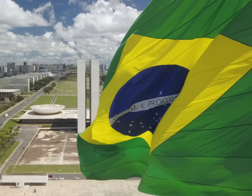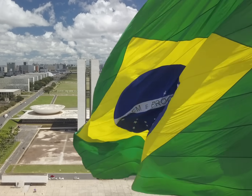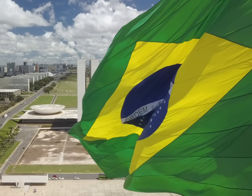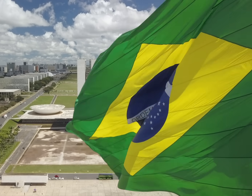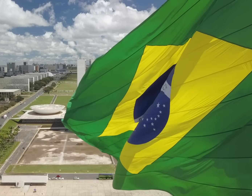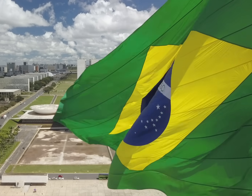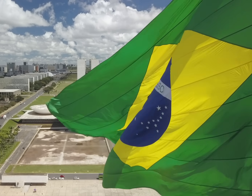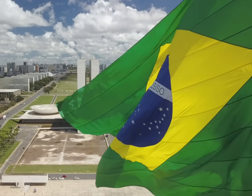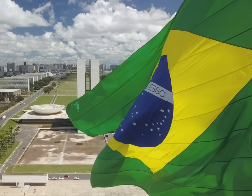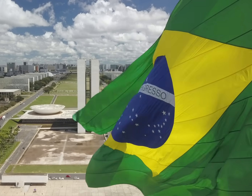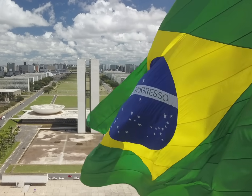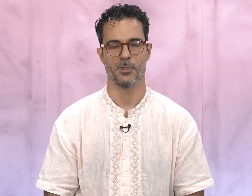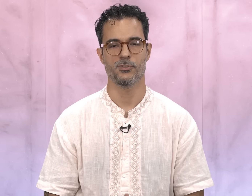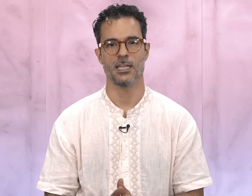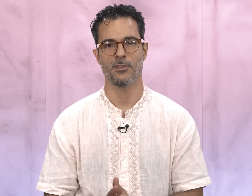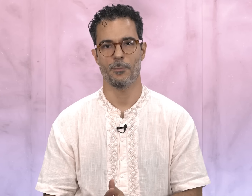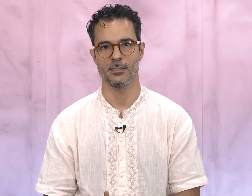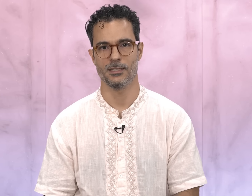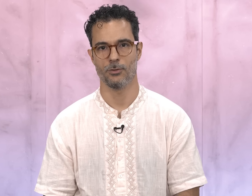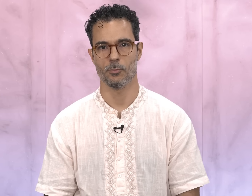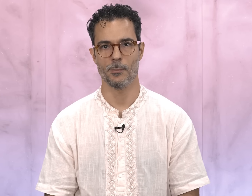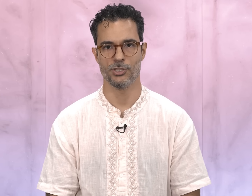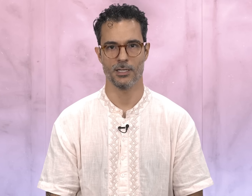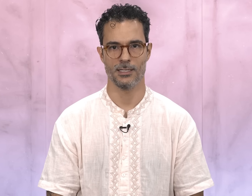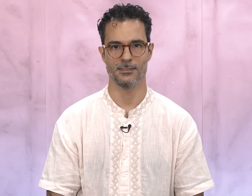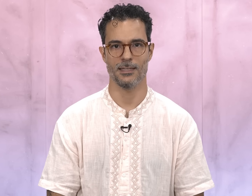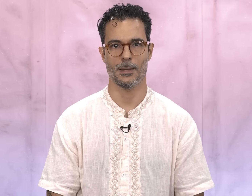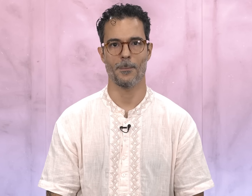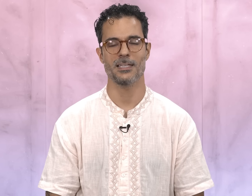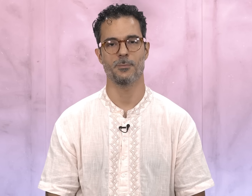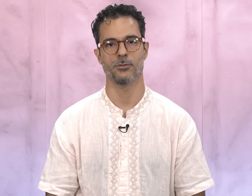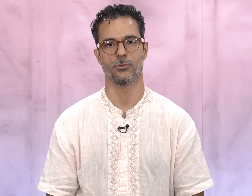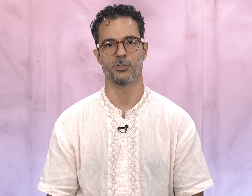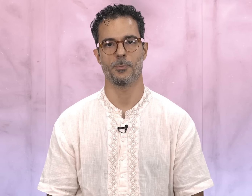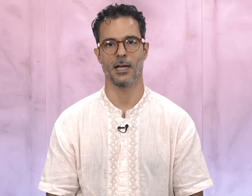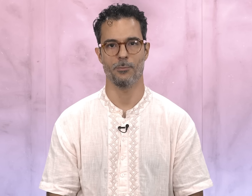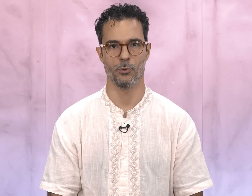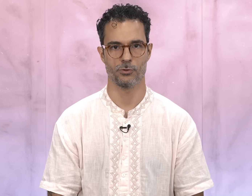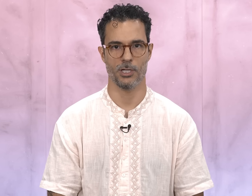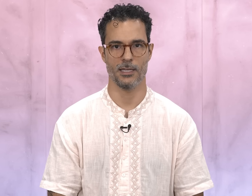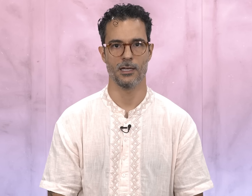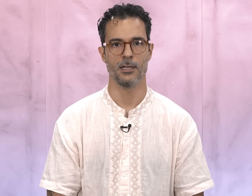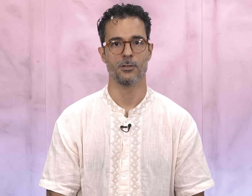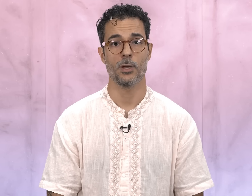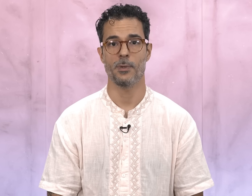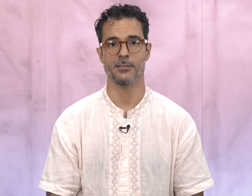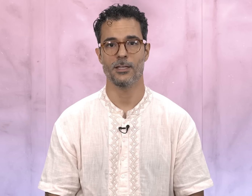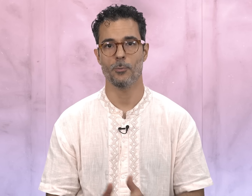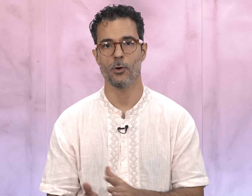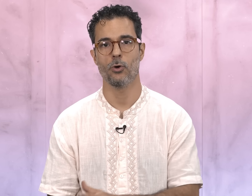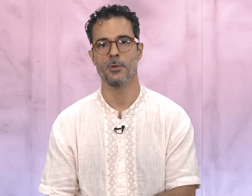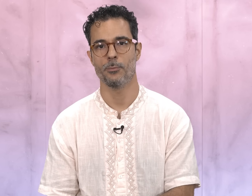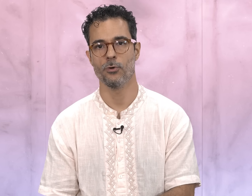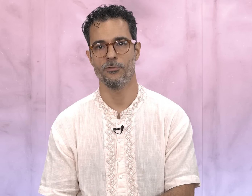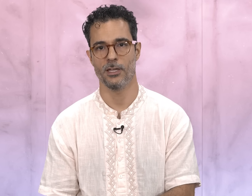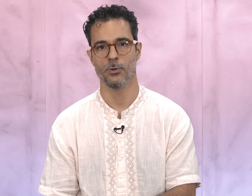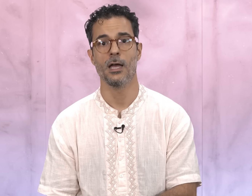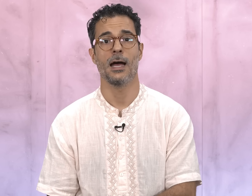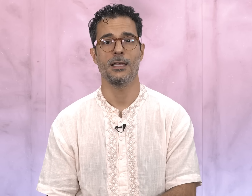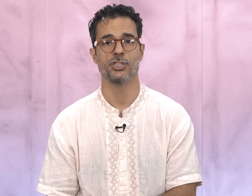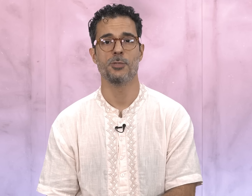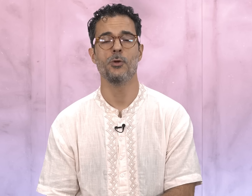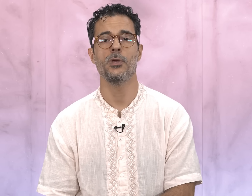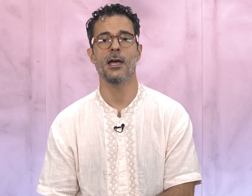votadas no Congresso em 2025. Mas você deve estar pensando que uma medida que isenta mais pessoas de pagar imposto de renda não representa uma economia para o